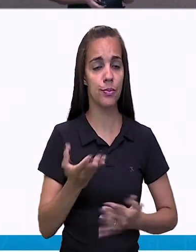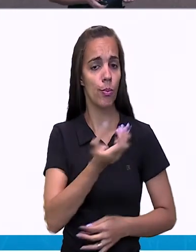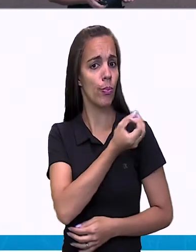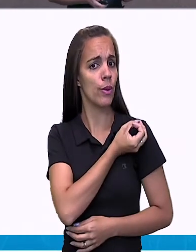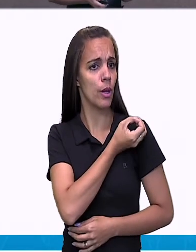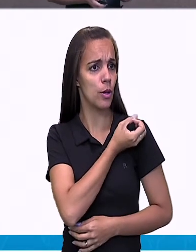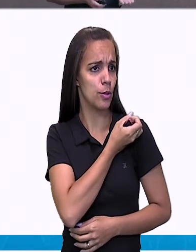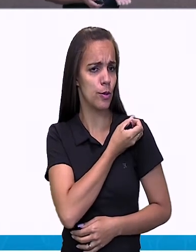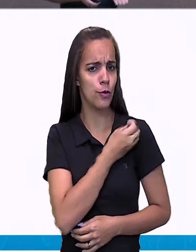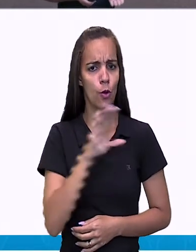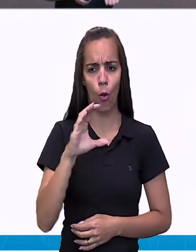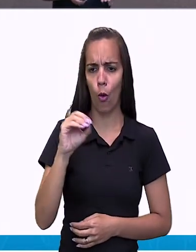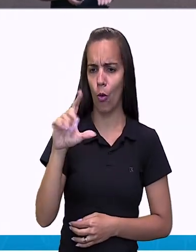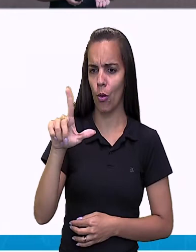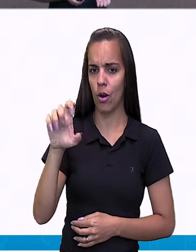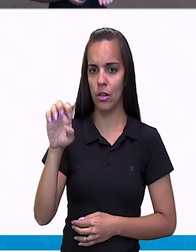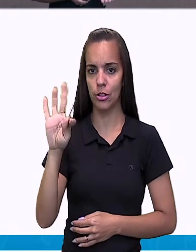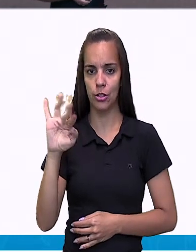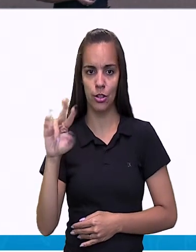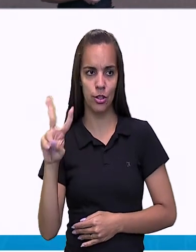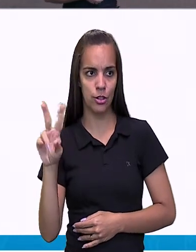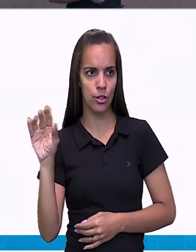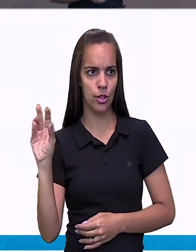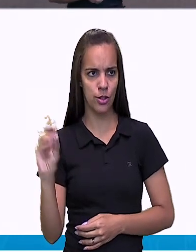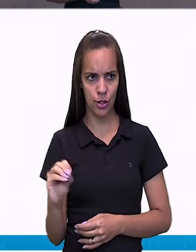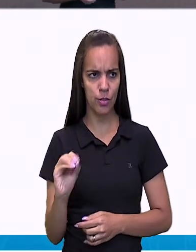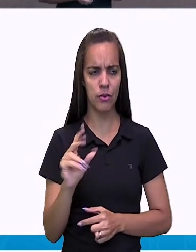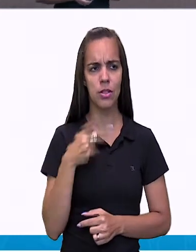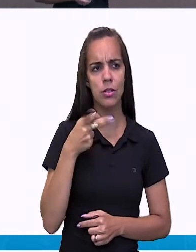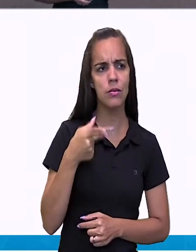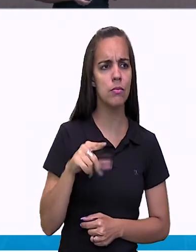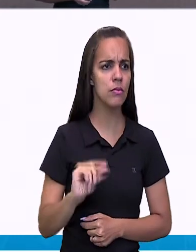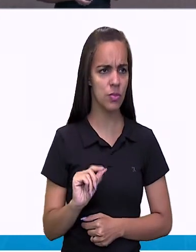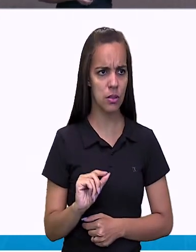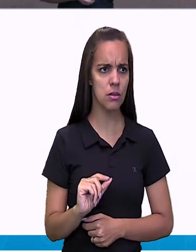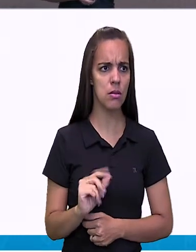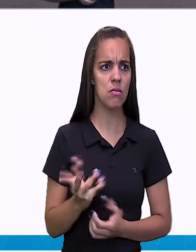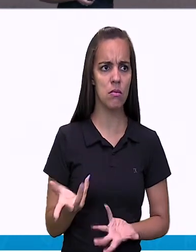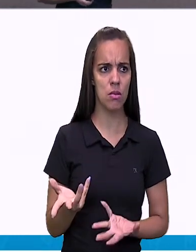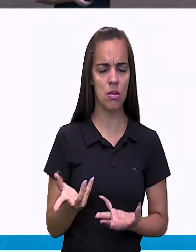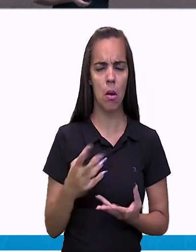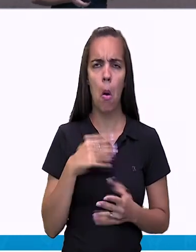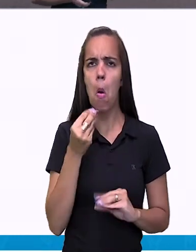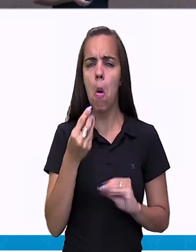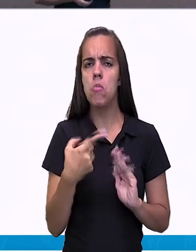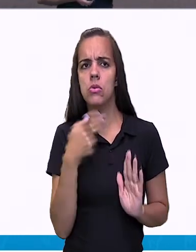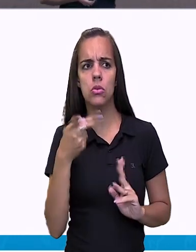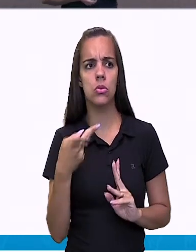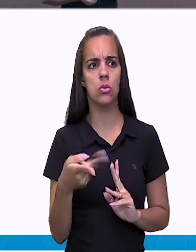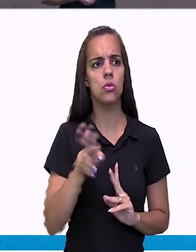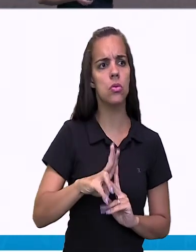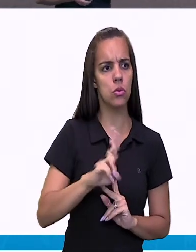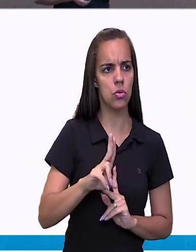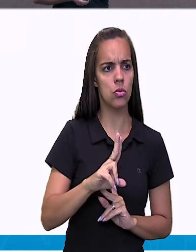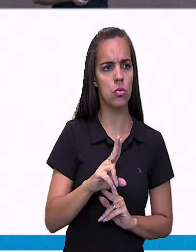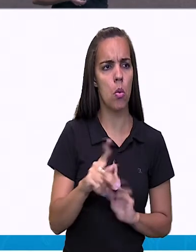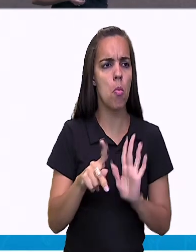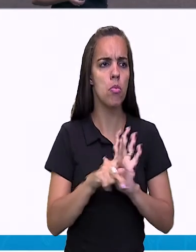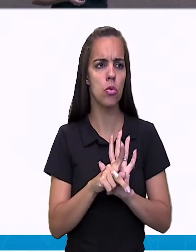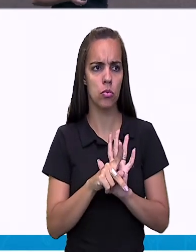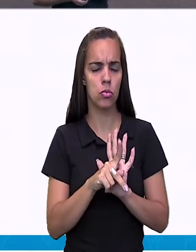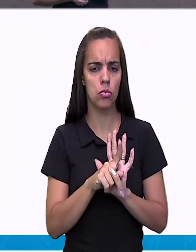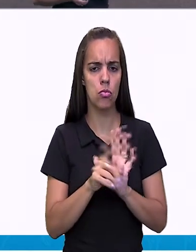numerais coletivos. Isso. Numerais coletivos são aqueles que se referem a um número exato de